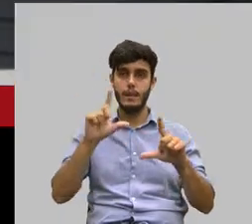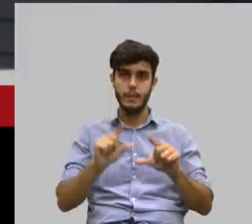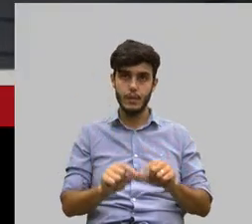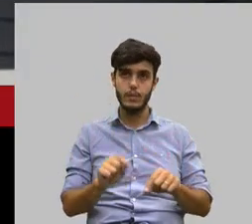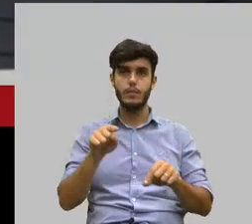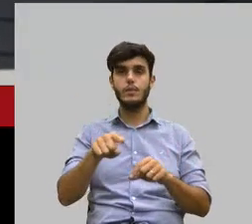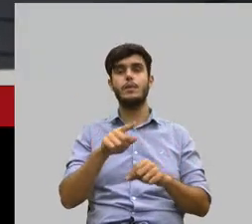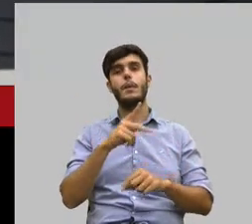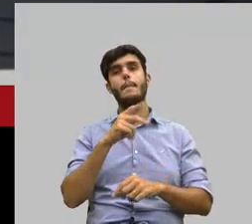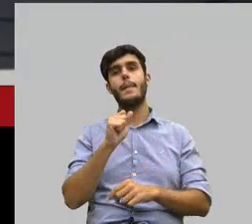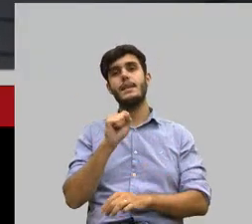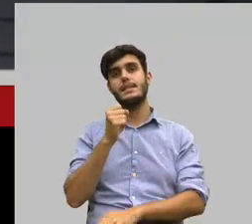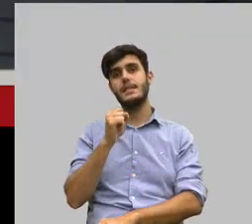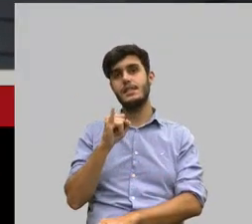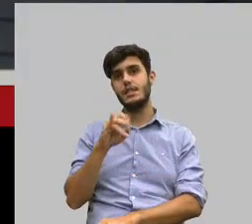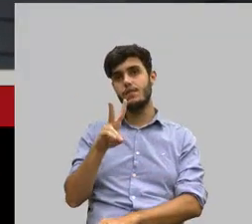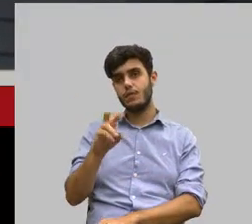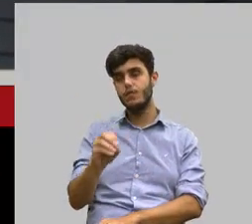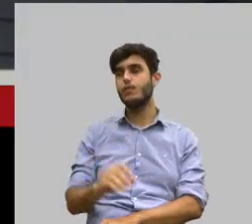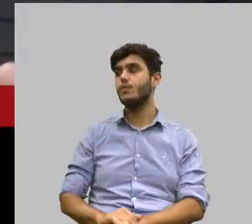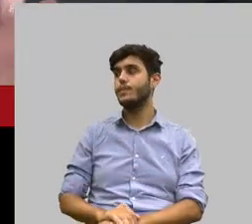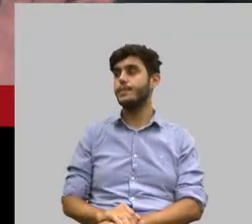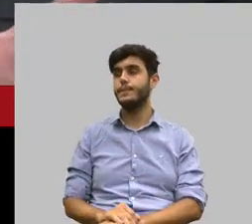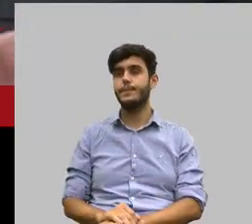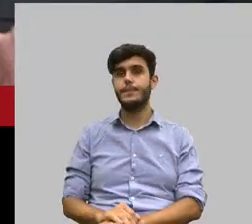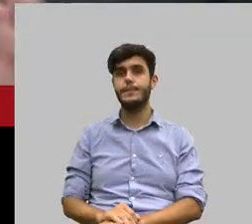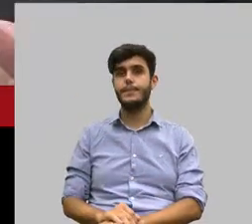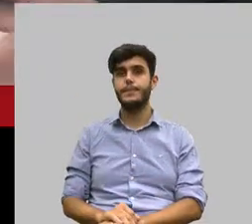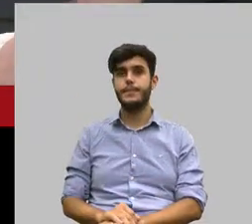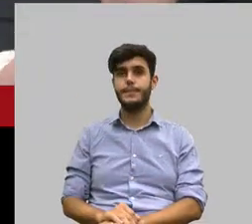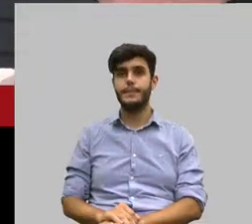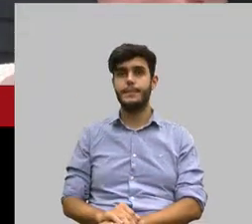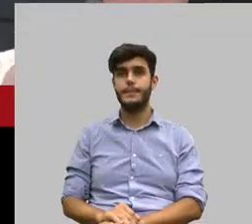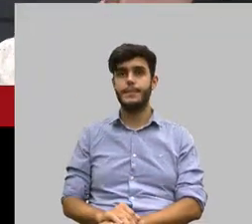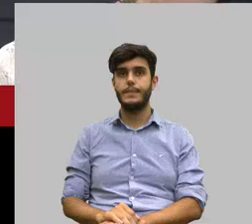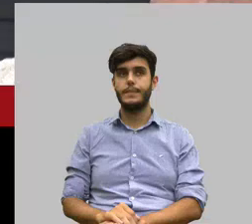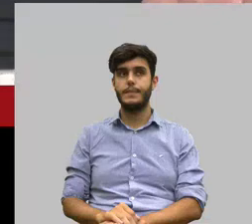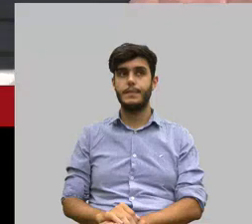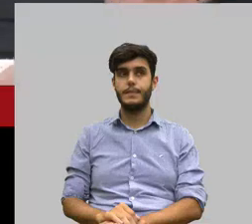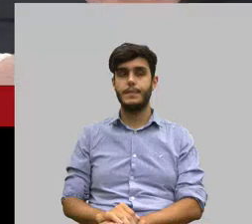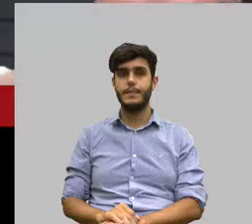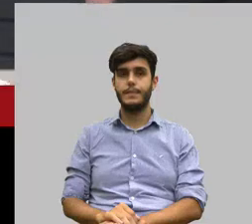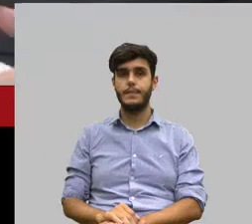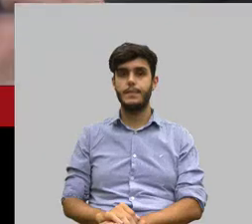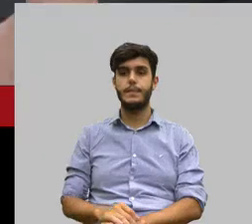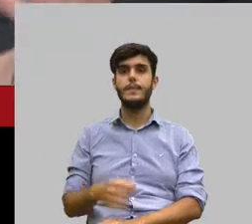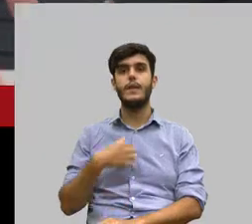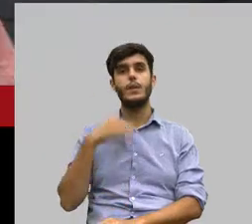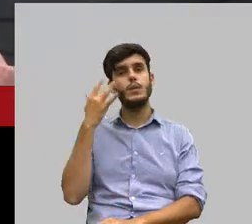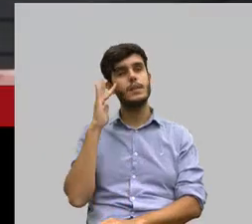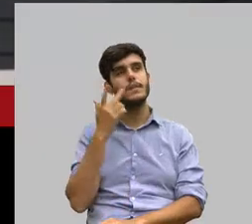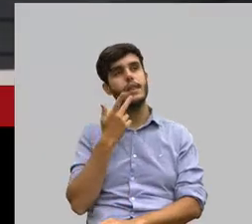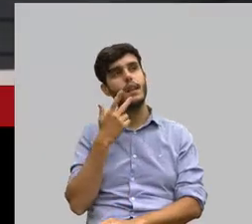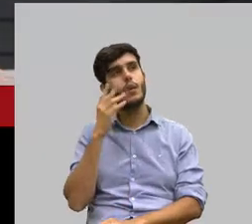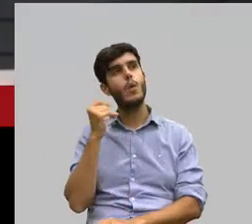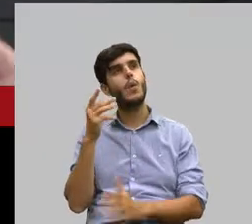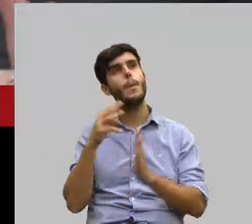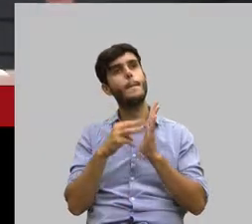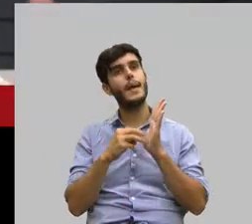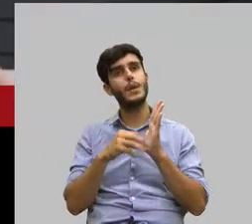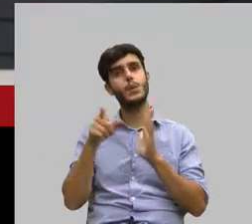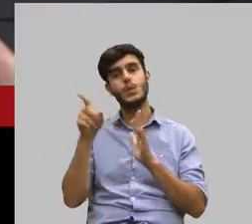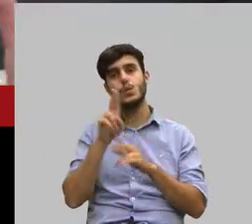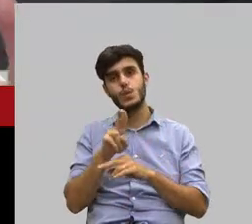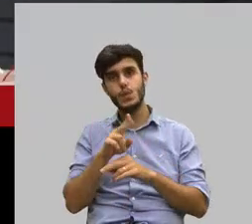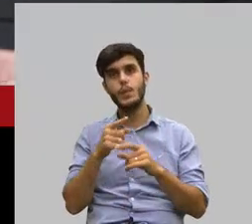um passivo né Eh eu não sei dizer qual que foi a metodologia usada pela Dra Patrícia levantamento dos índices mas eu